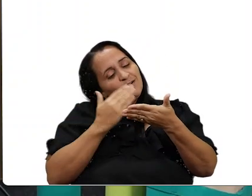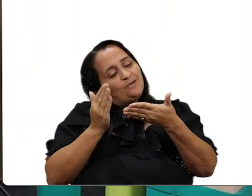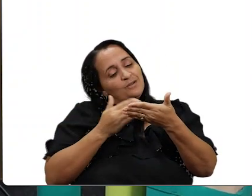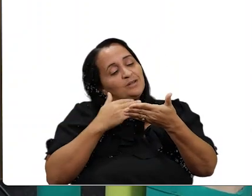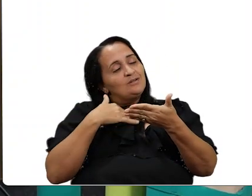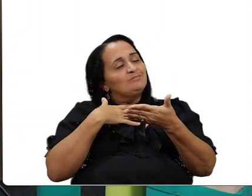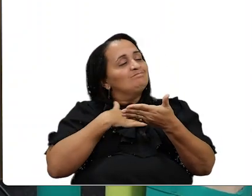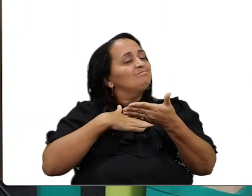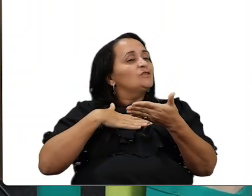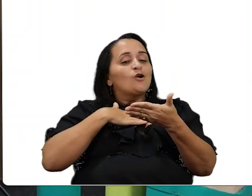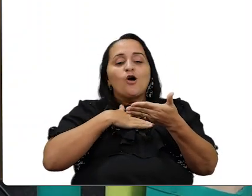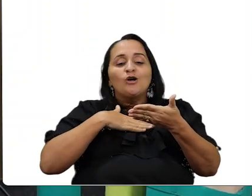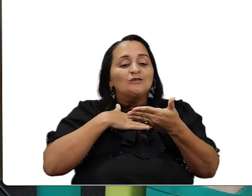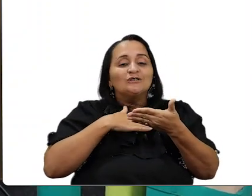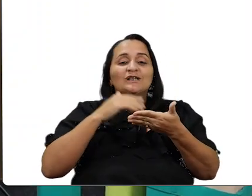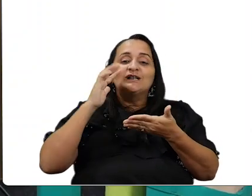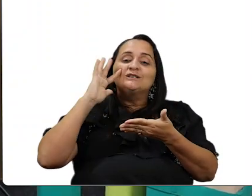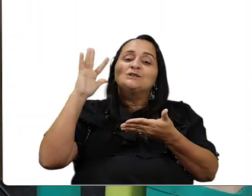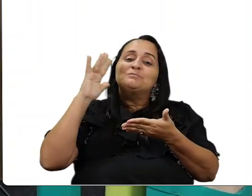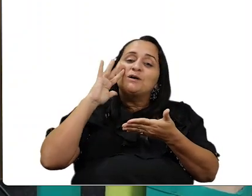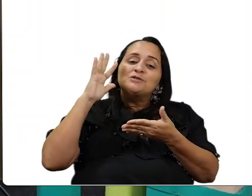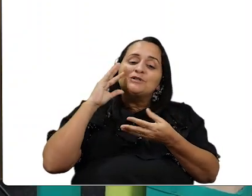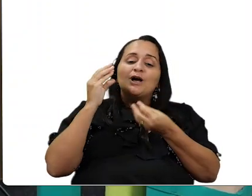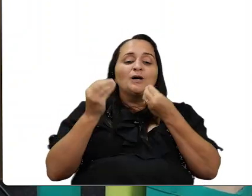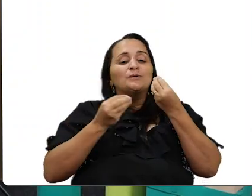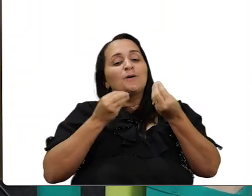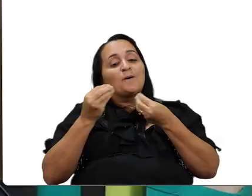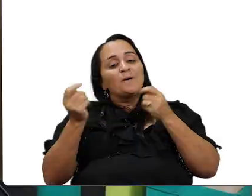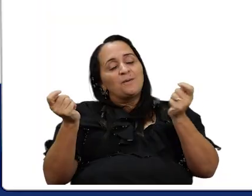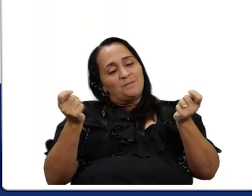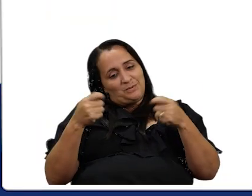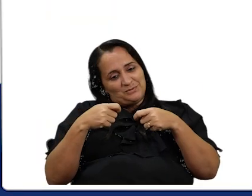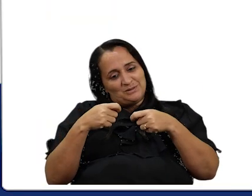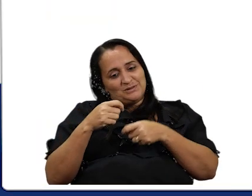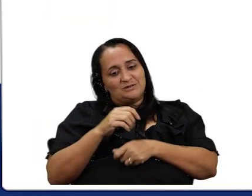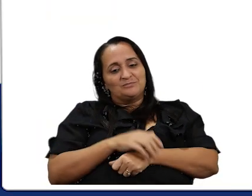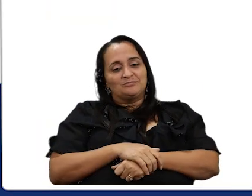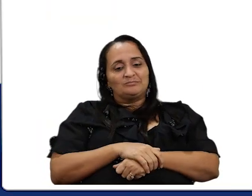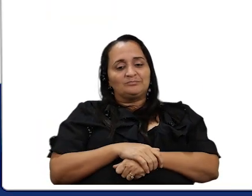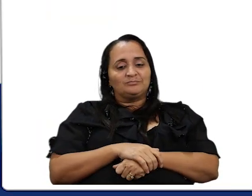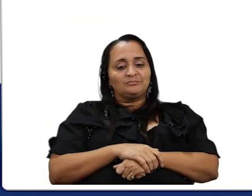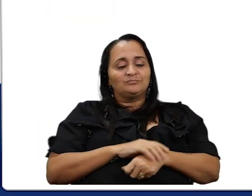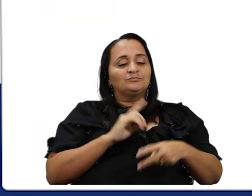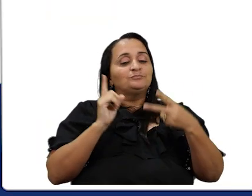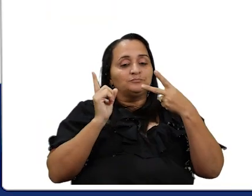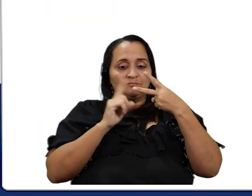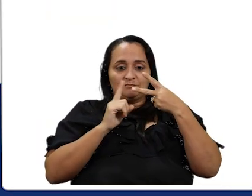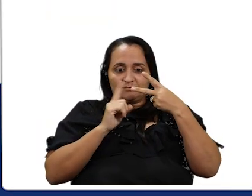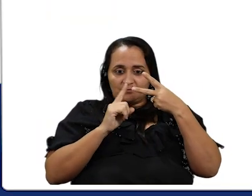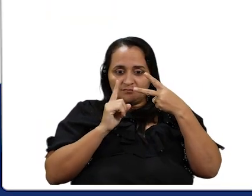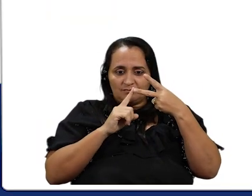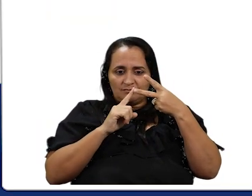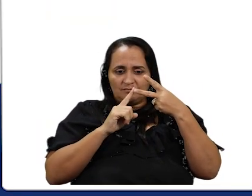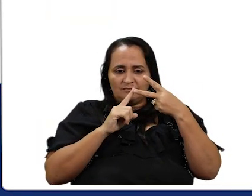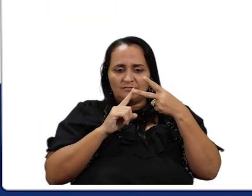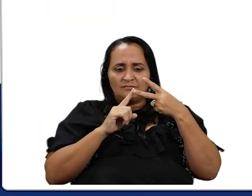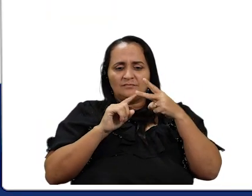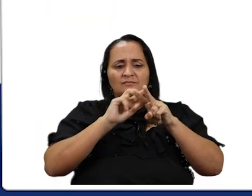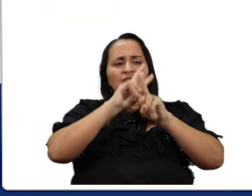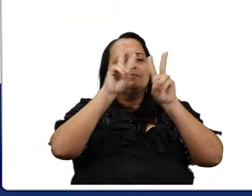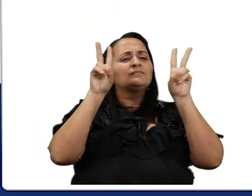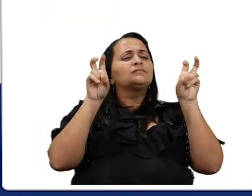se deleitando nelas, imaginando como aconteceram as coisas. A segunda pergunta, de